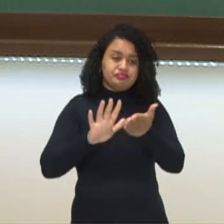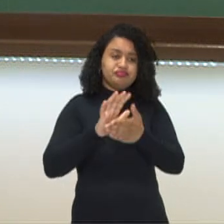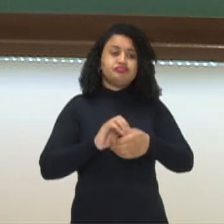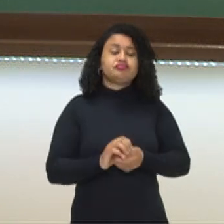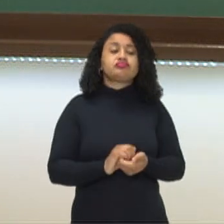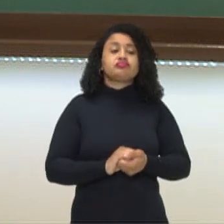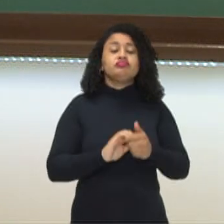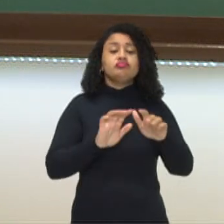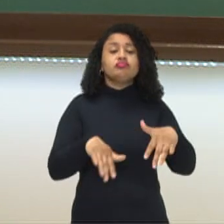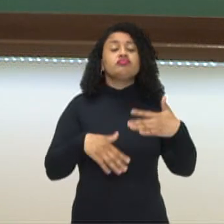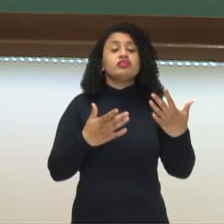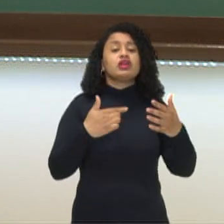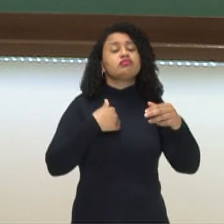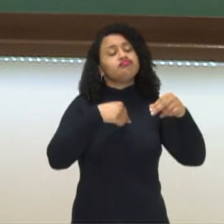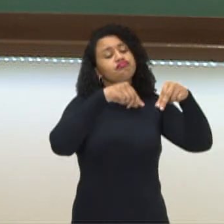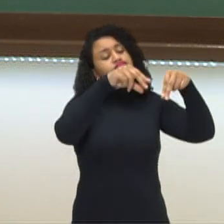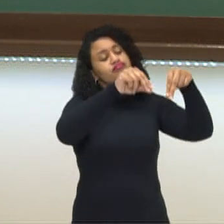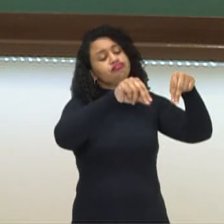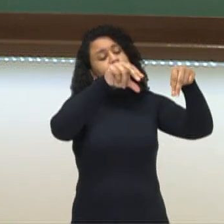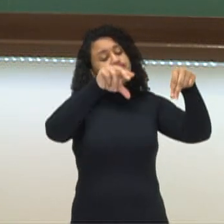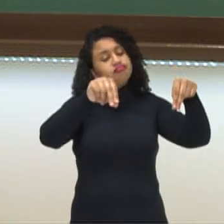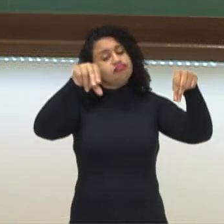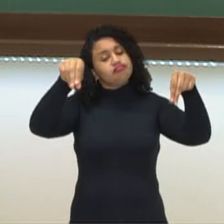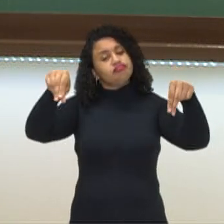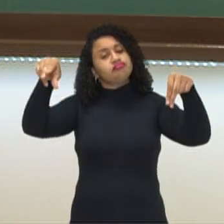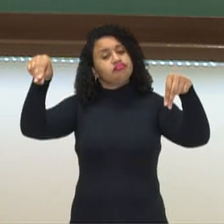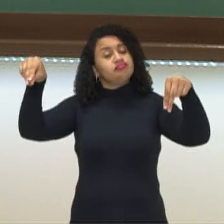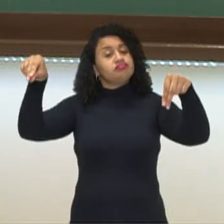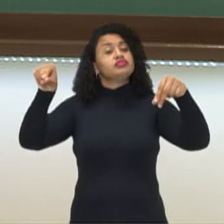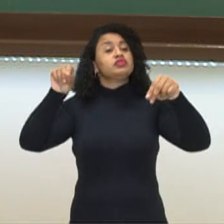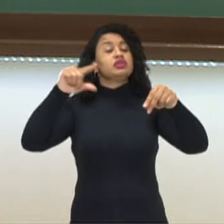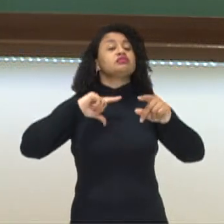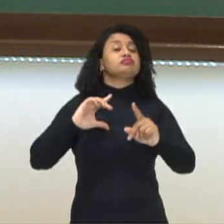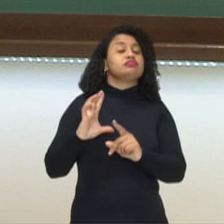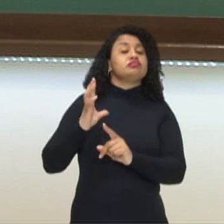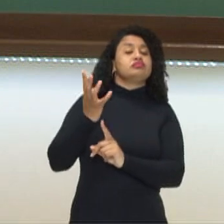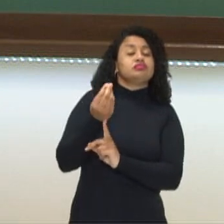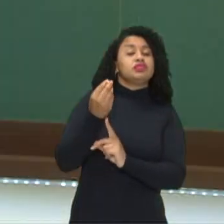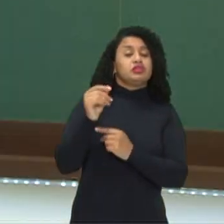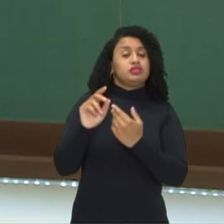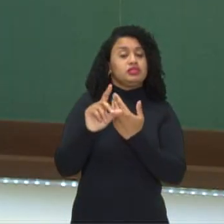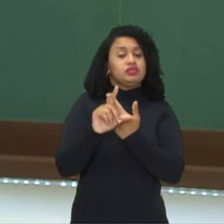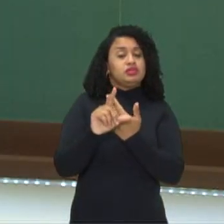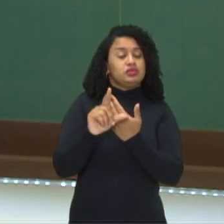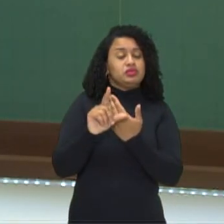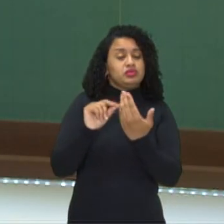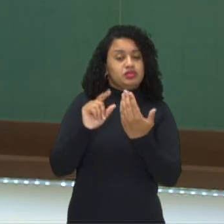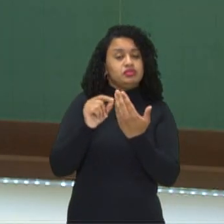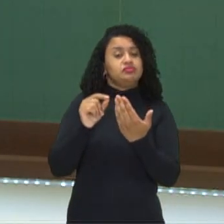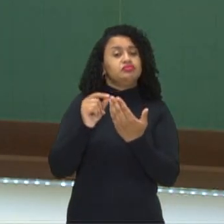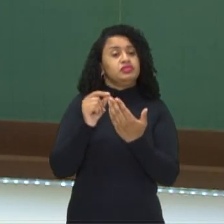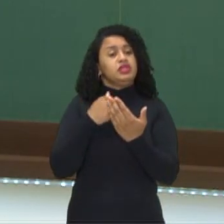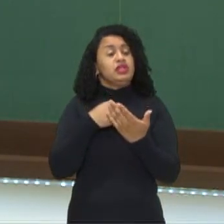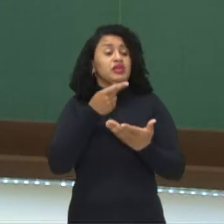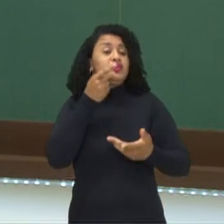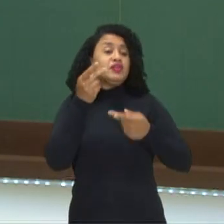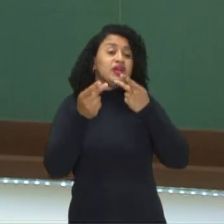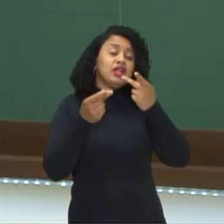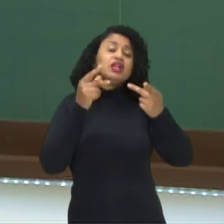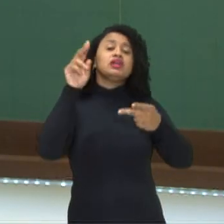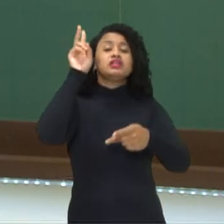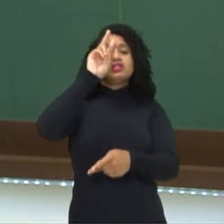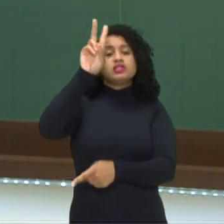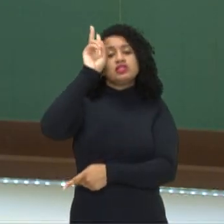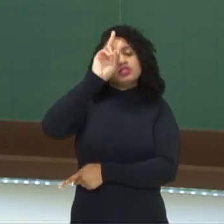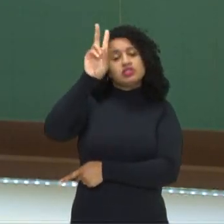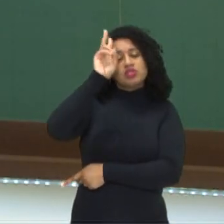tá? Então, estava ali penduradinho. E os artistas, eles iam, né? Contando essas